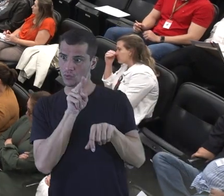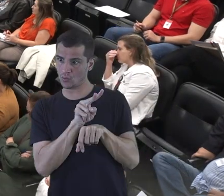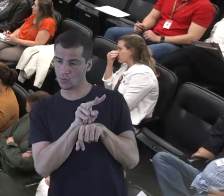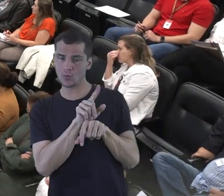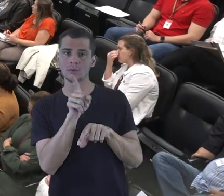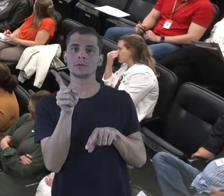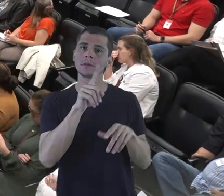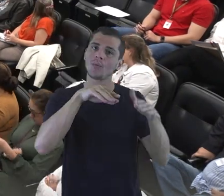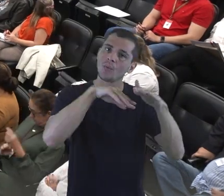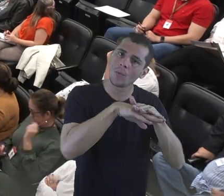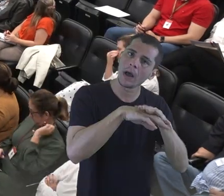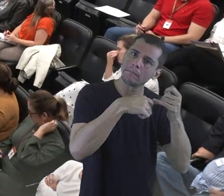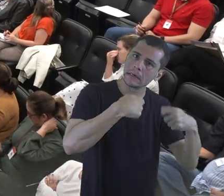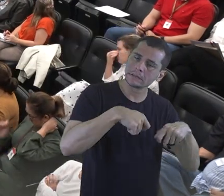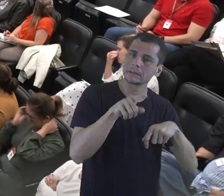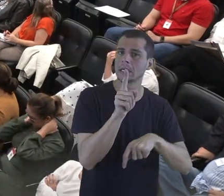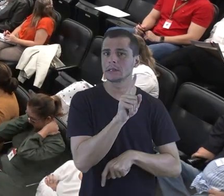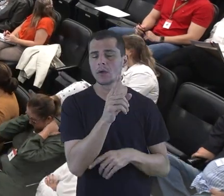e etc